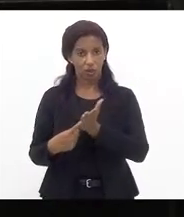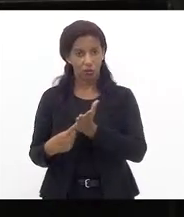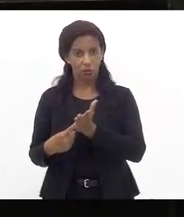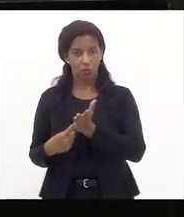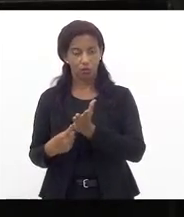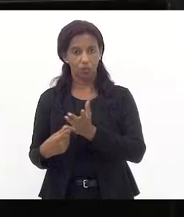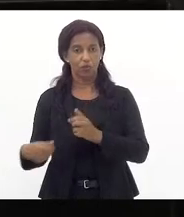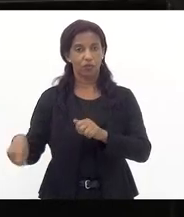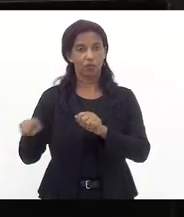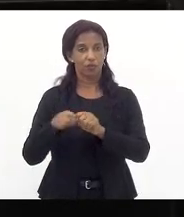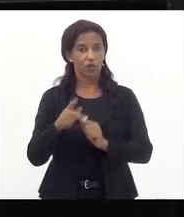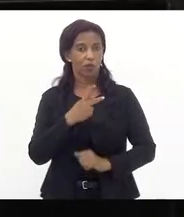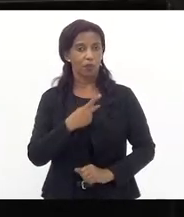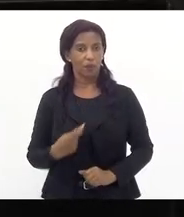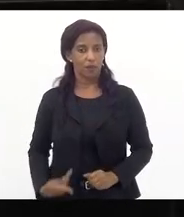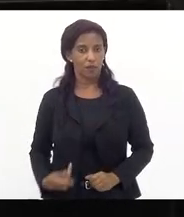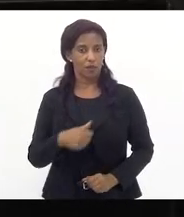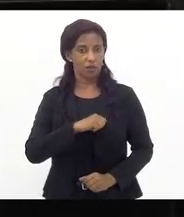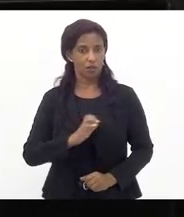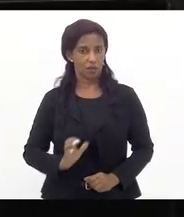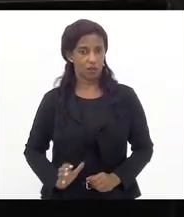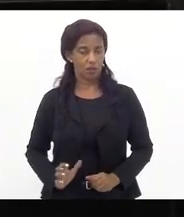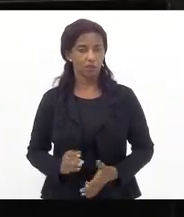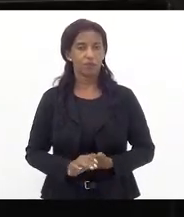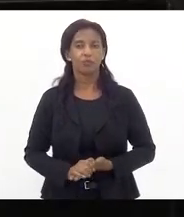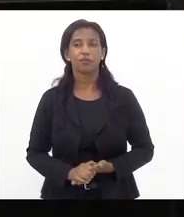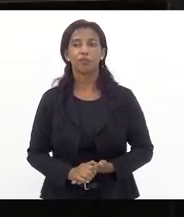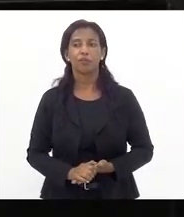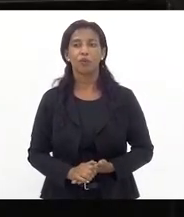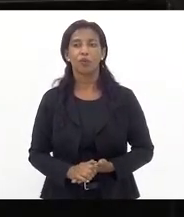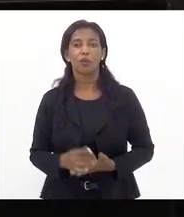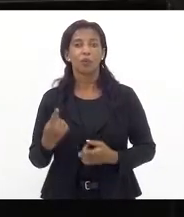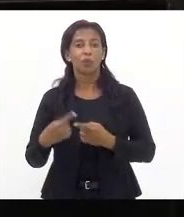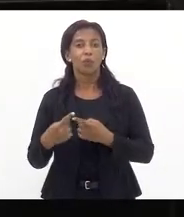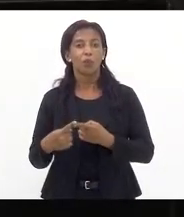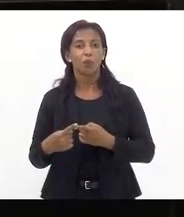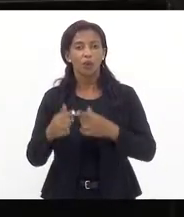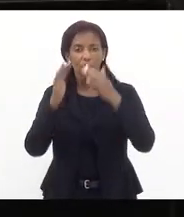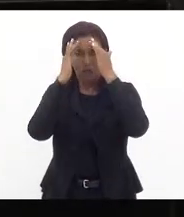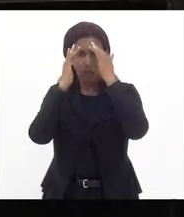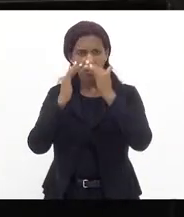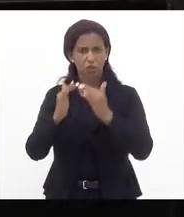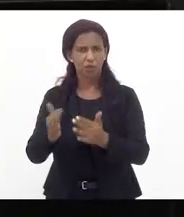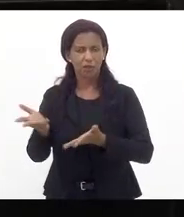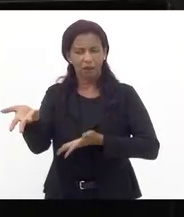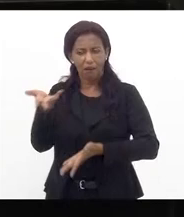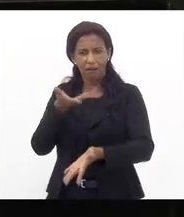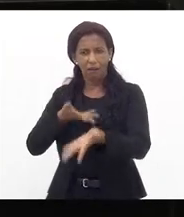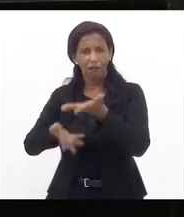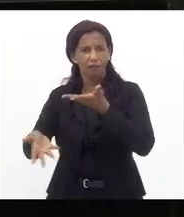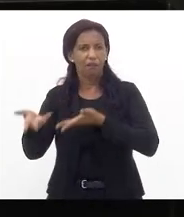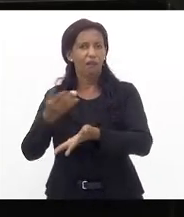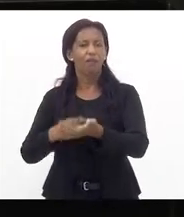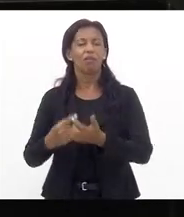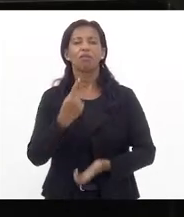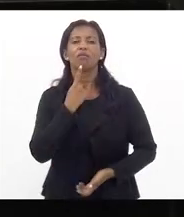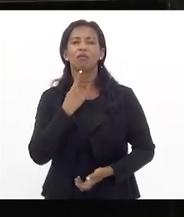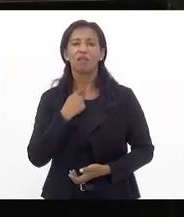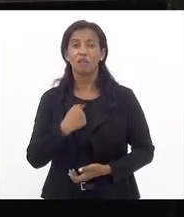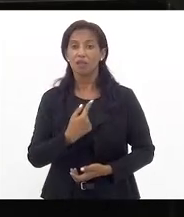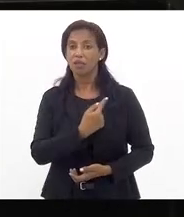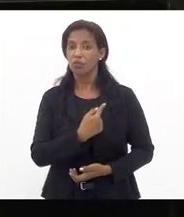acordo feito com o presidente André Ciliano, porque é querido, é bem querer, é desejo do